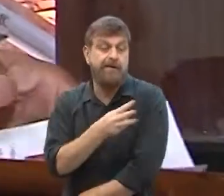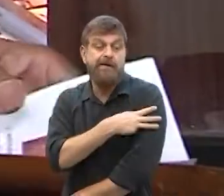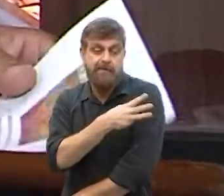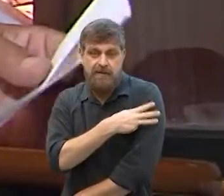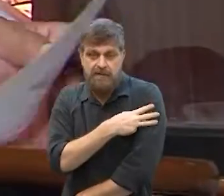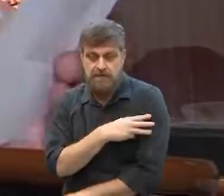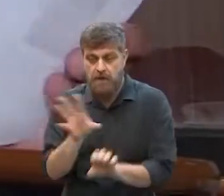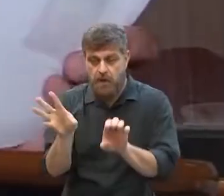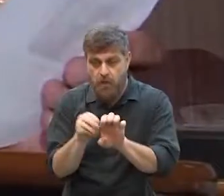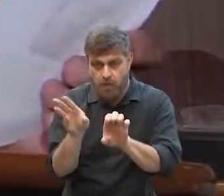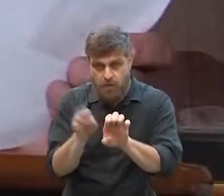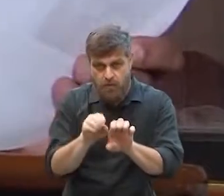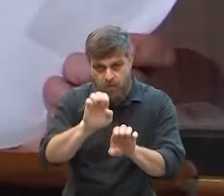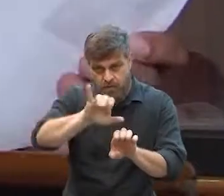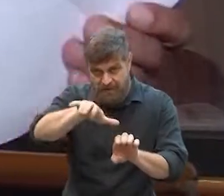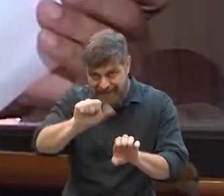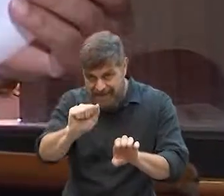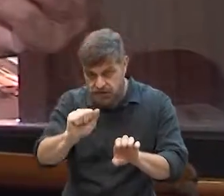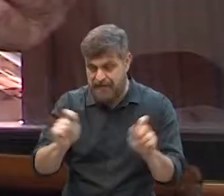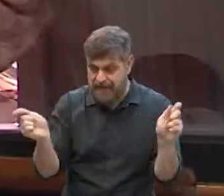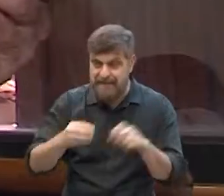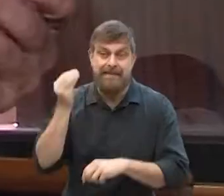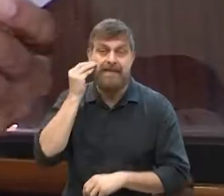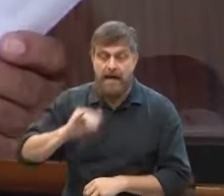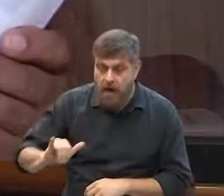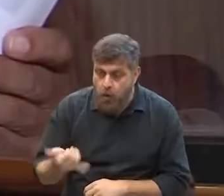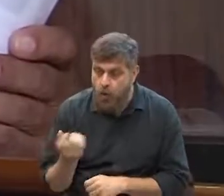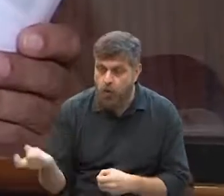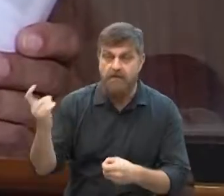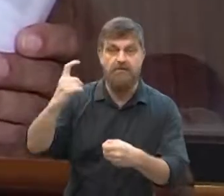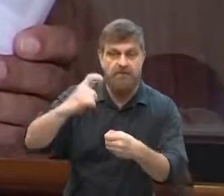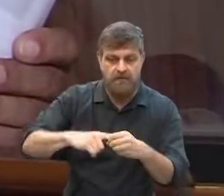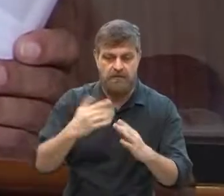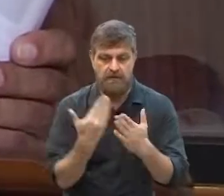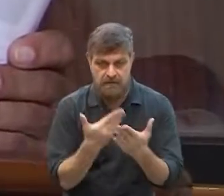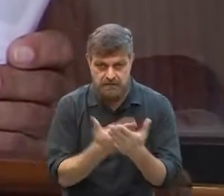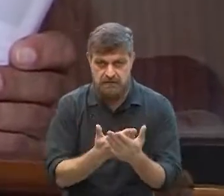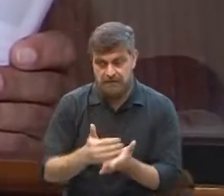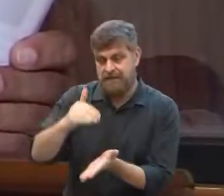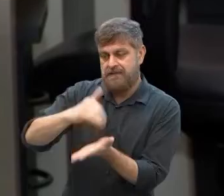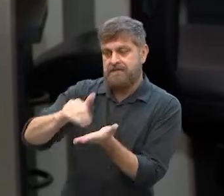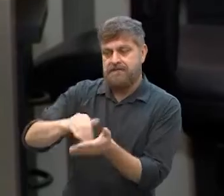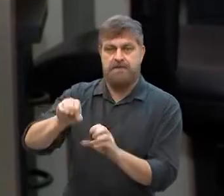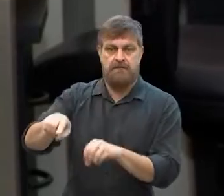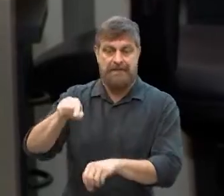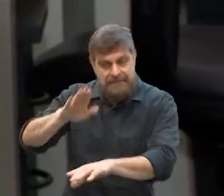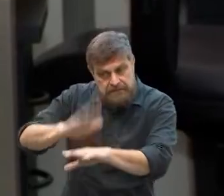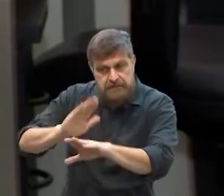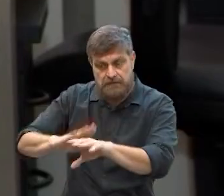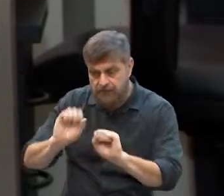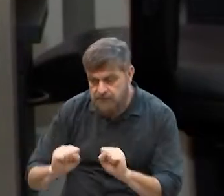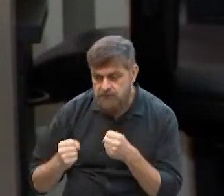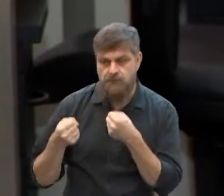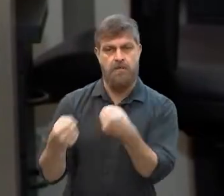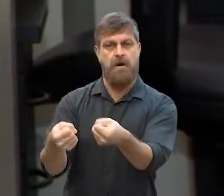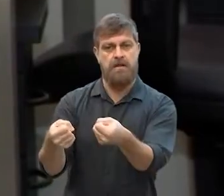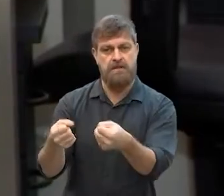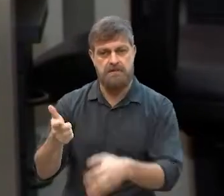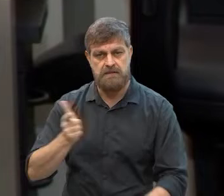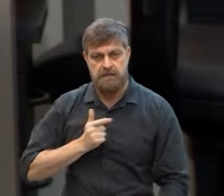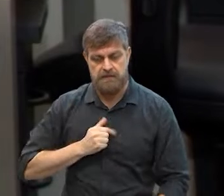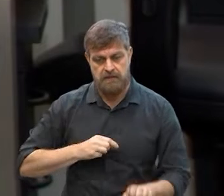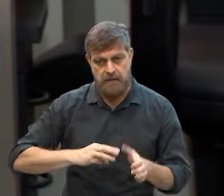Então o EJA ele dá essa oportunidade novamente. Então a Secretaria de Educação precisa fortalecer